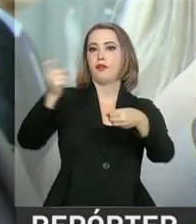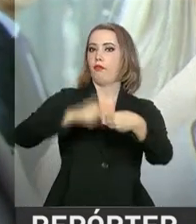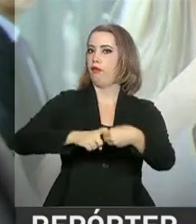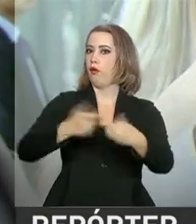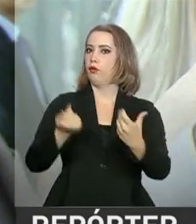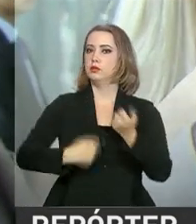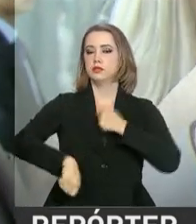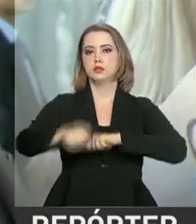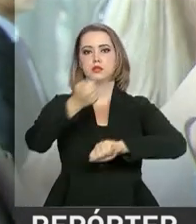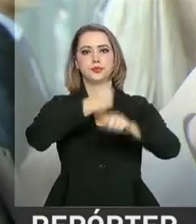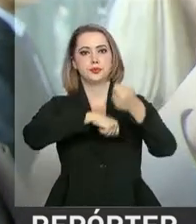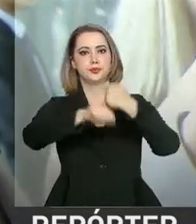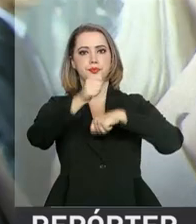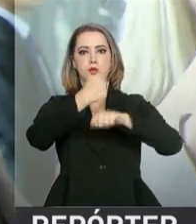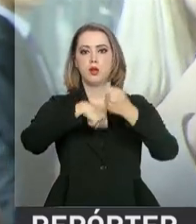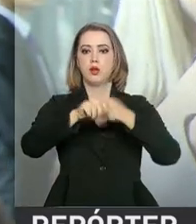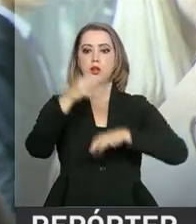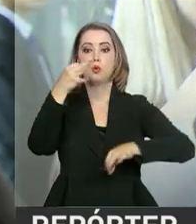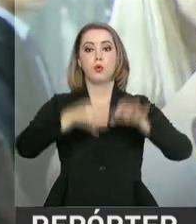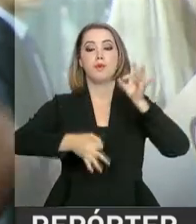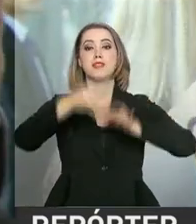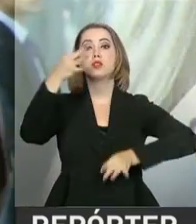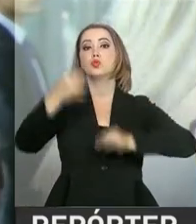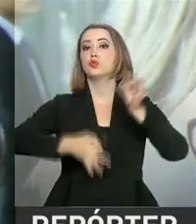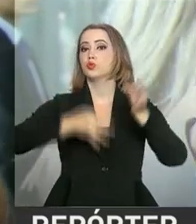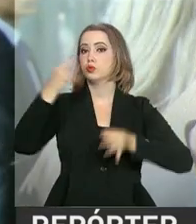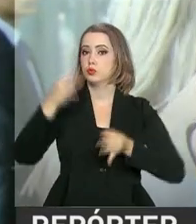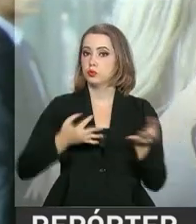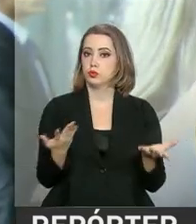recuperação judicial,